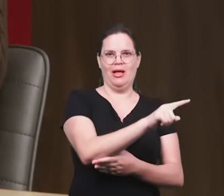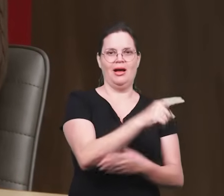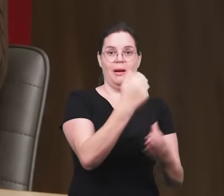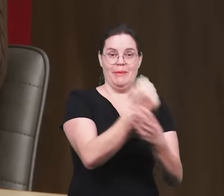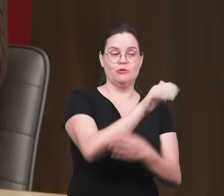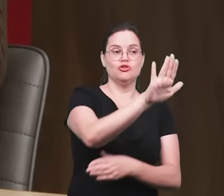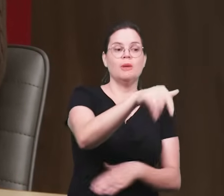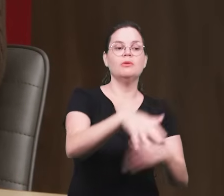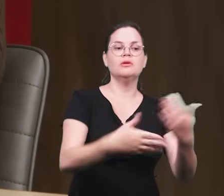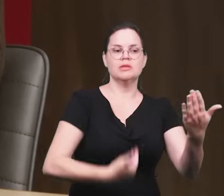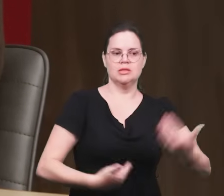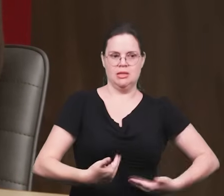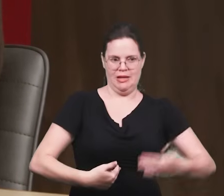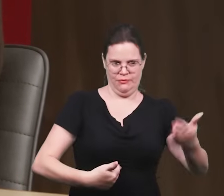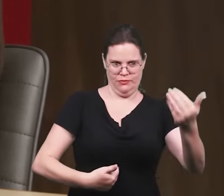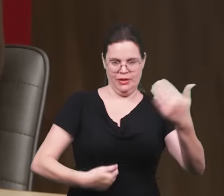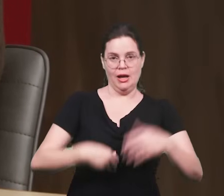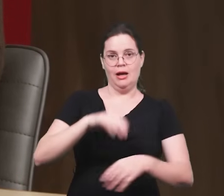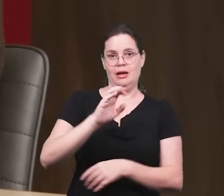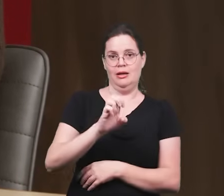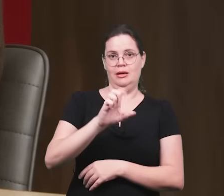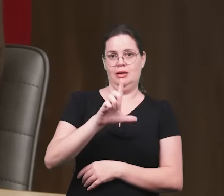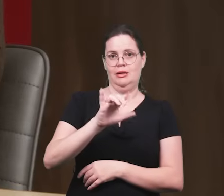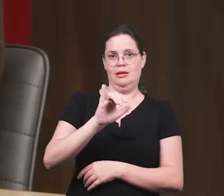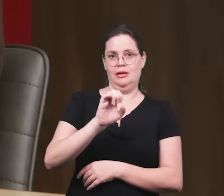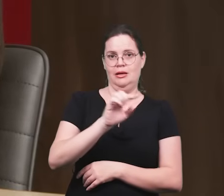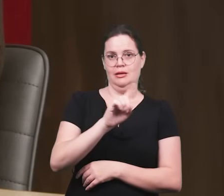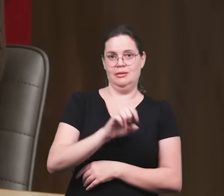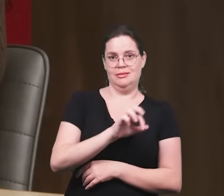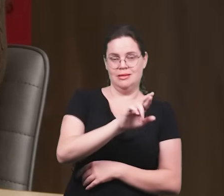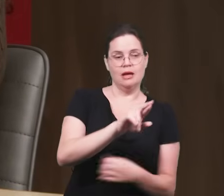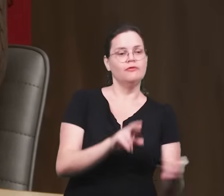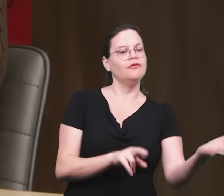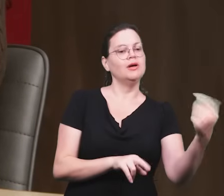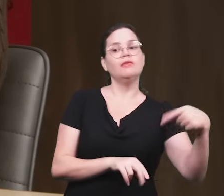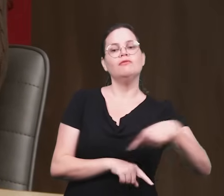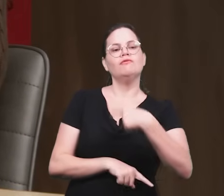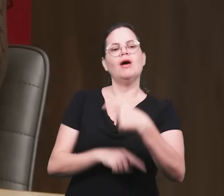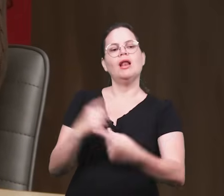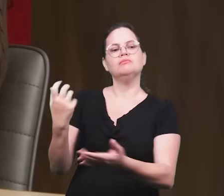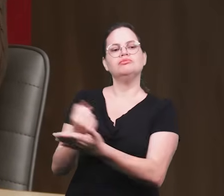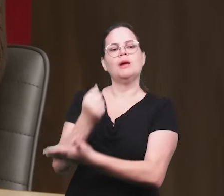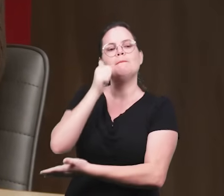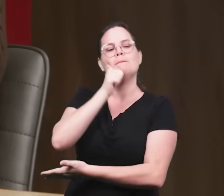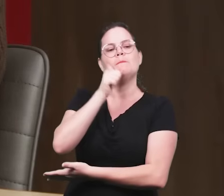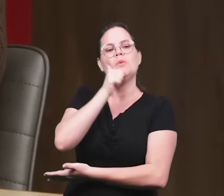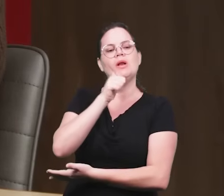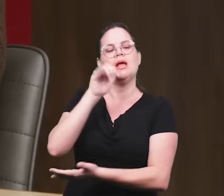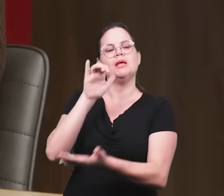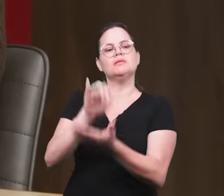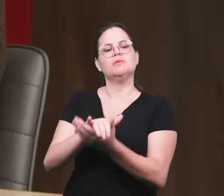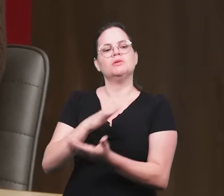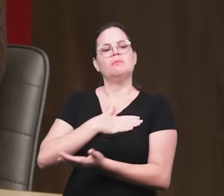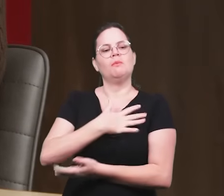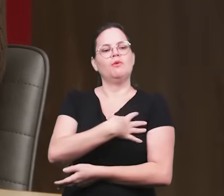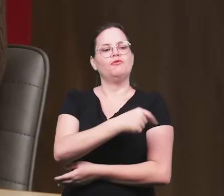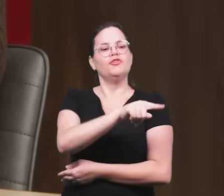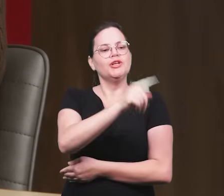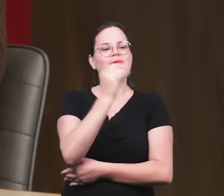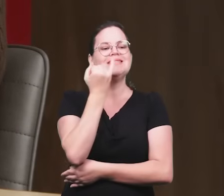poder buscar uma noiva para o seu filho Isaque, um dos sinais que ele pediu foi